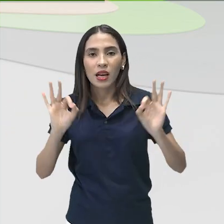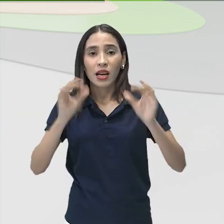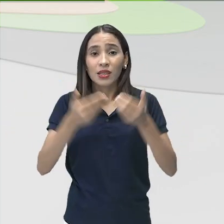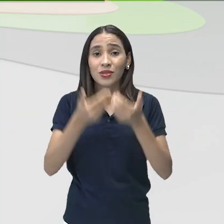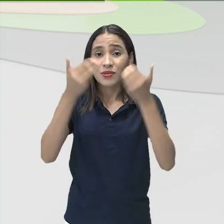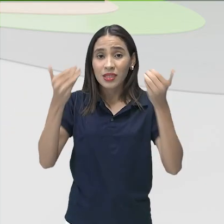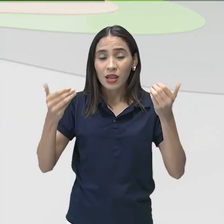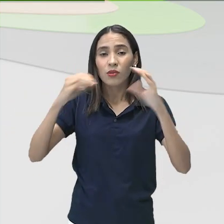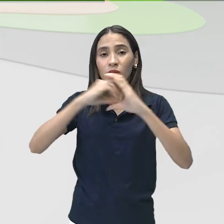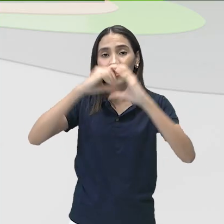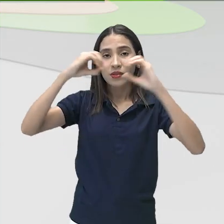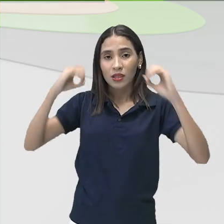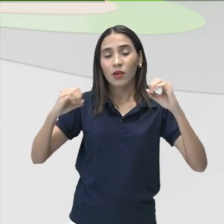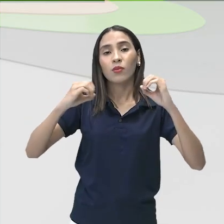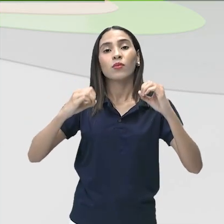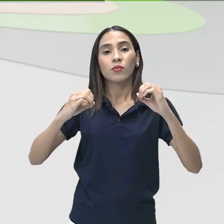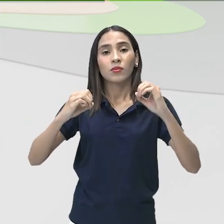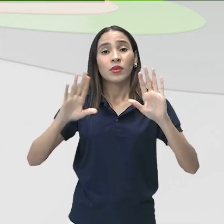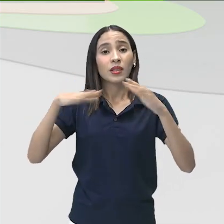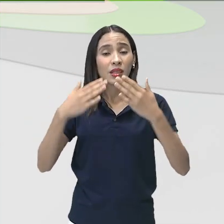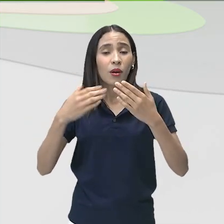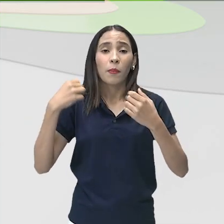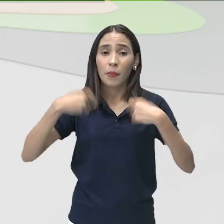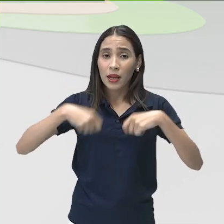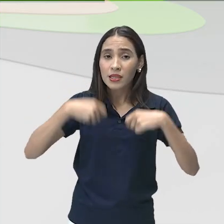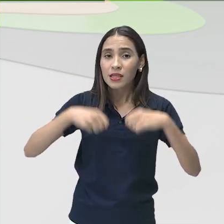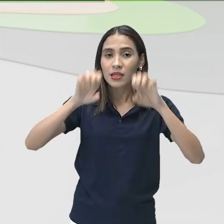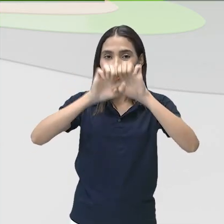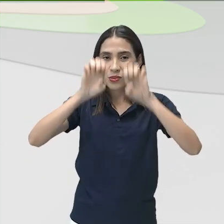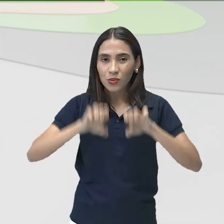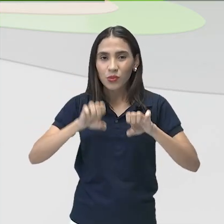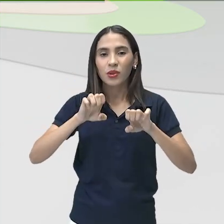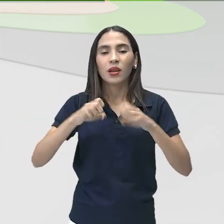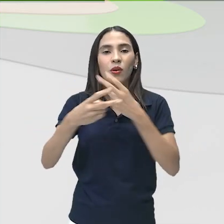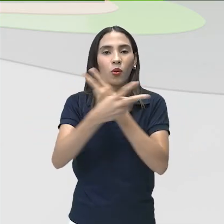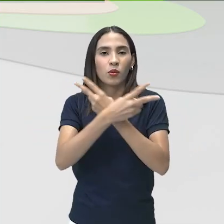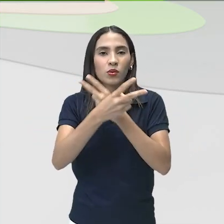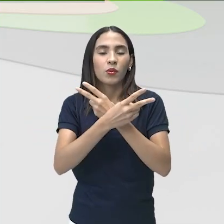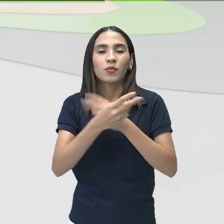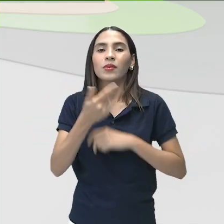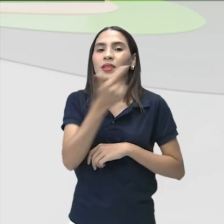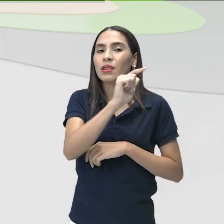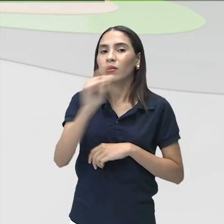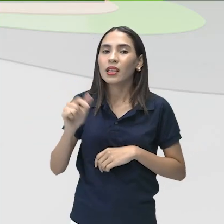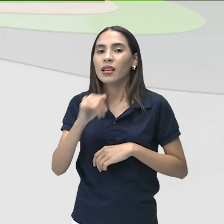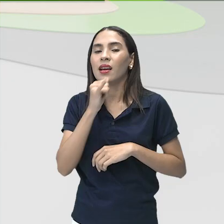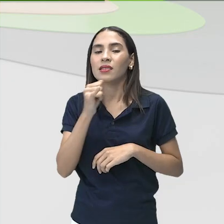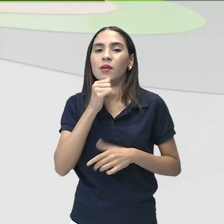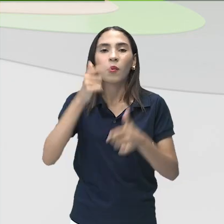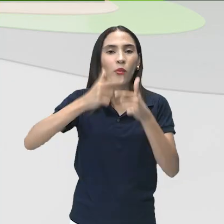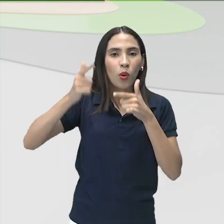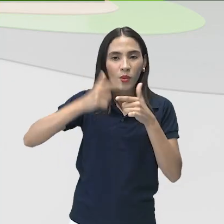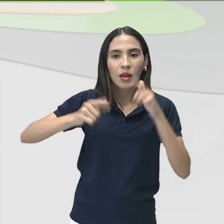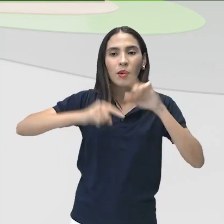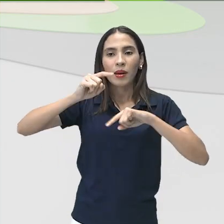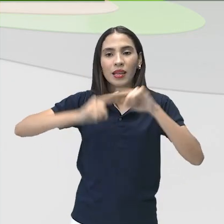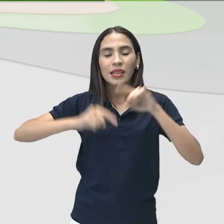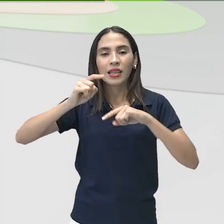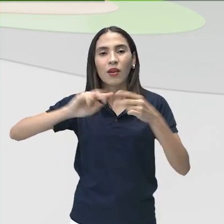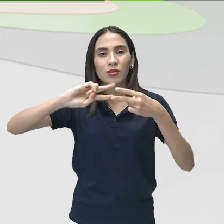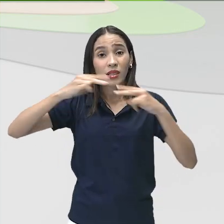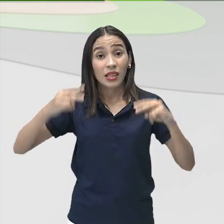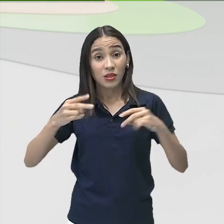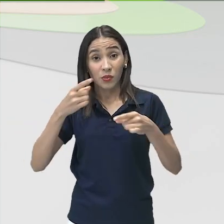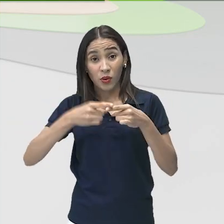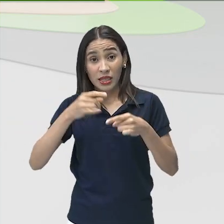é necessário que ele esteja nessa forma estruturada, que é o cromossomo, para que ele não haja danos nesse material genético. Porque se